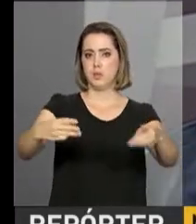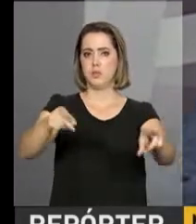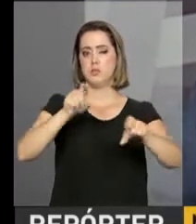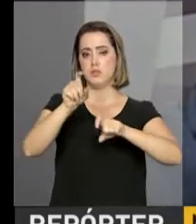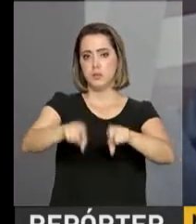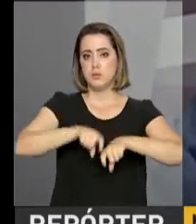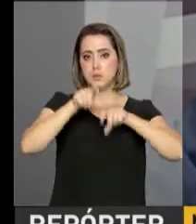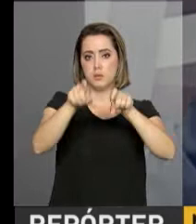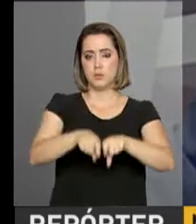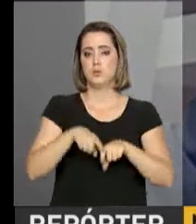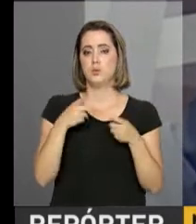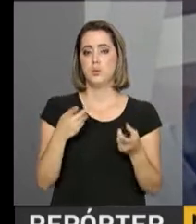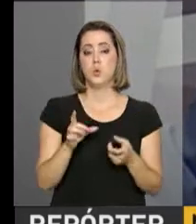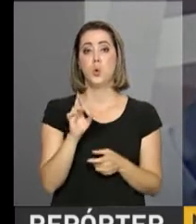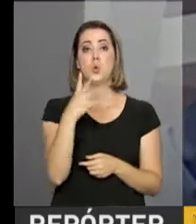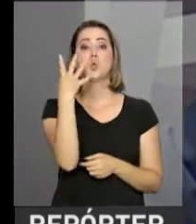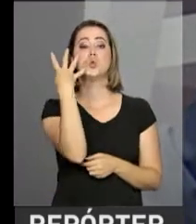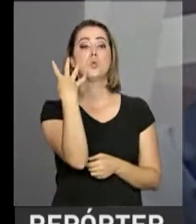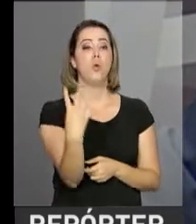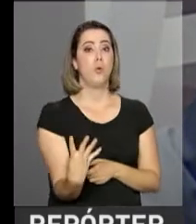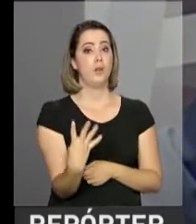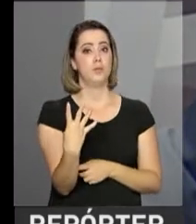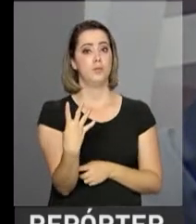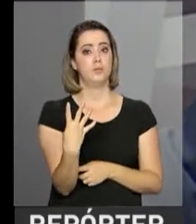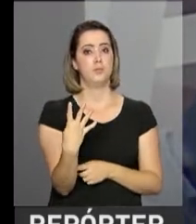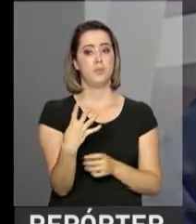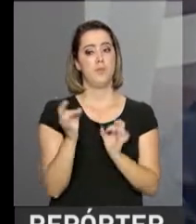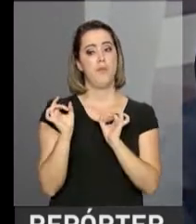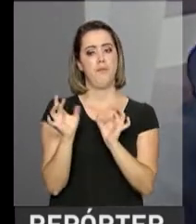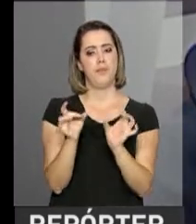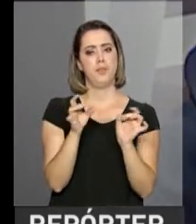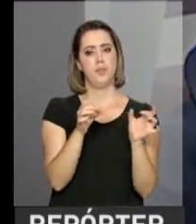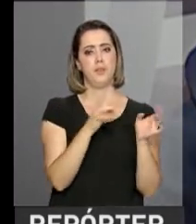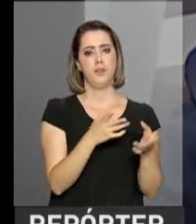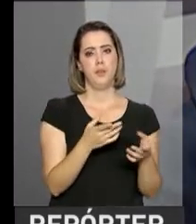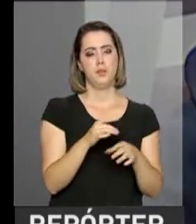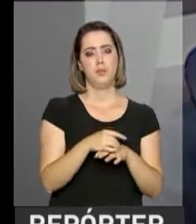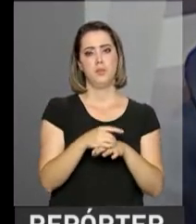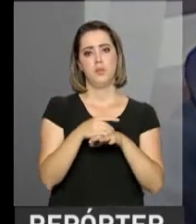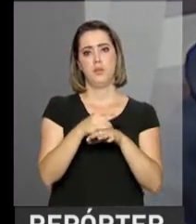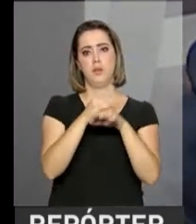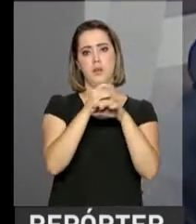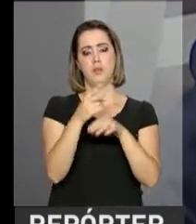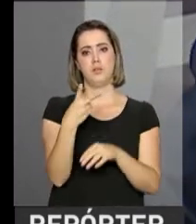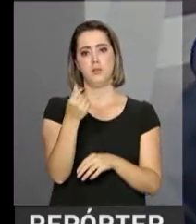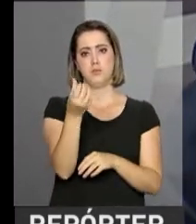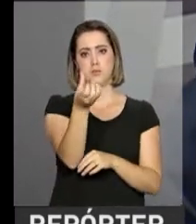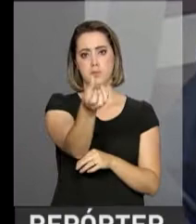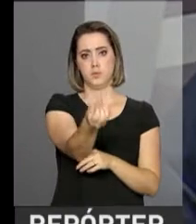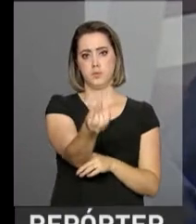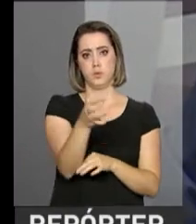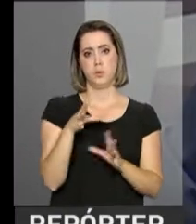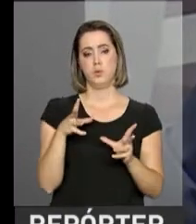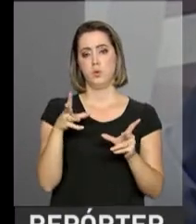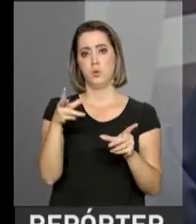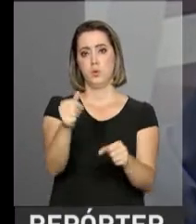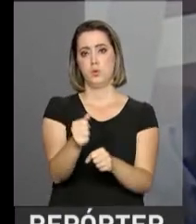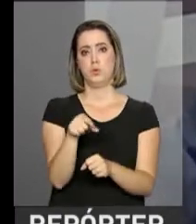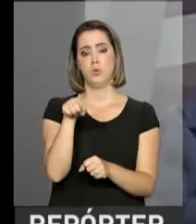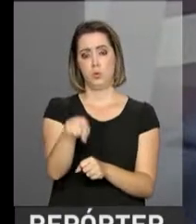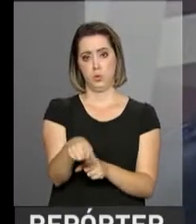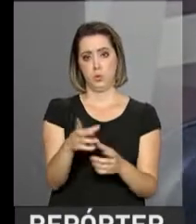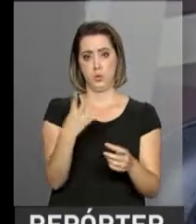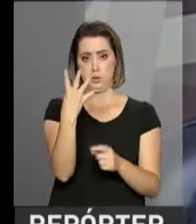Agricultura, apenas 4 exportaram carnes em 2016. O total das